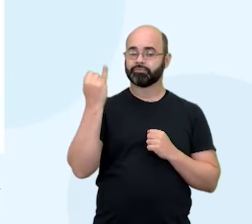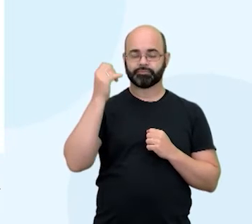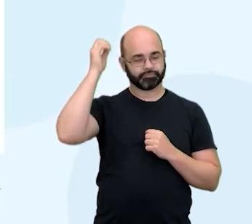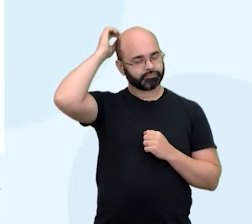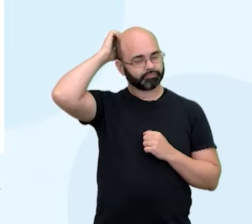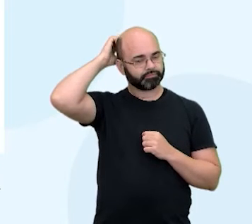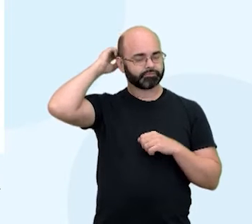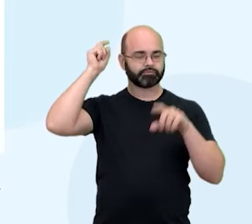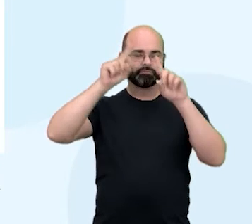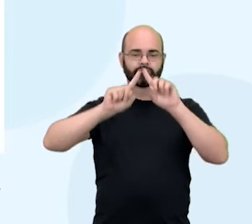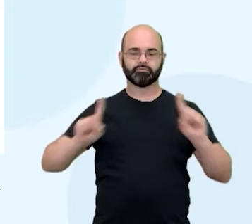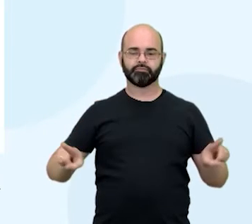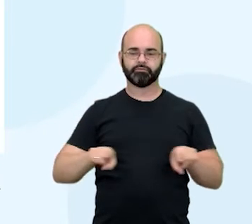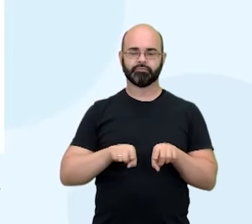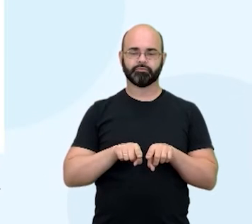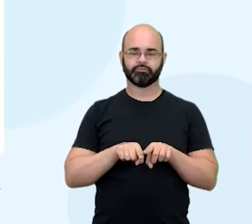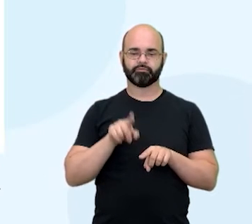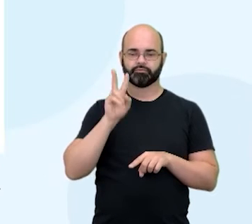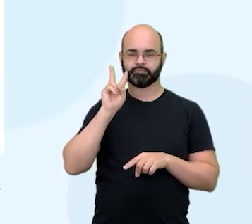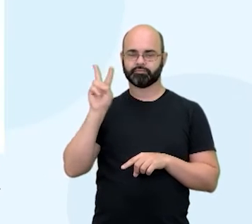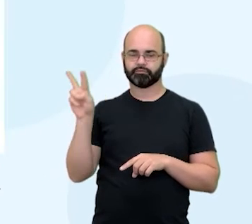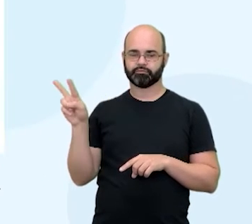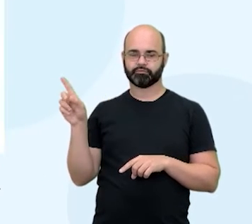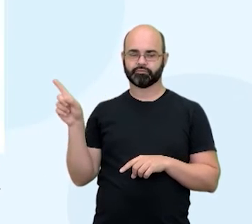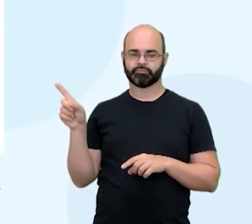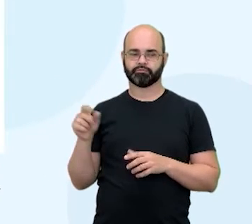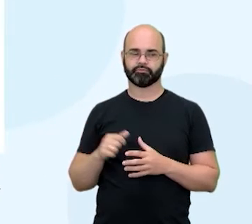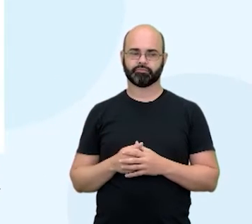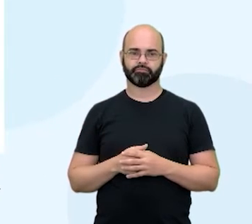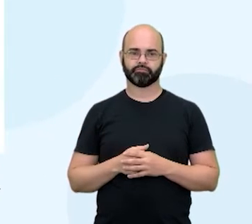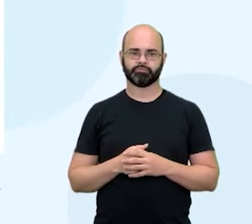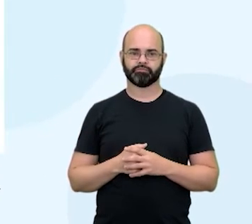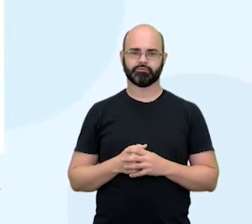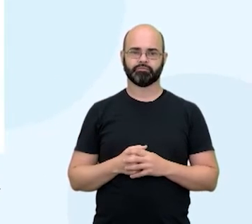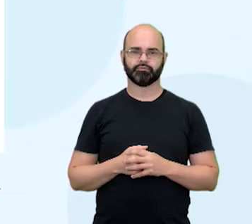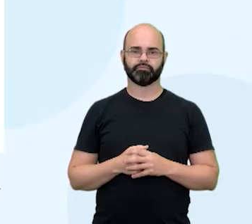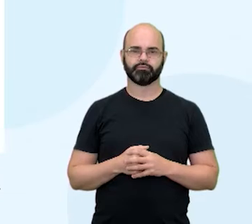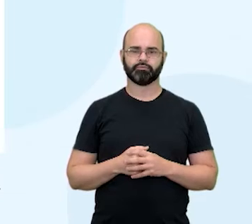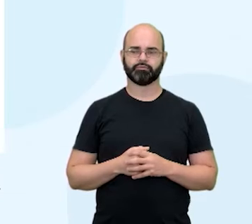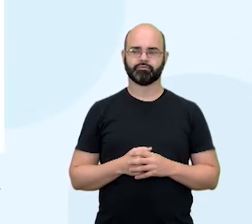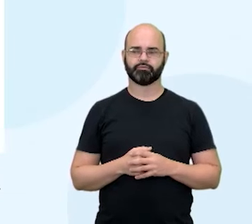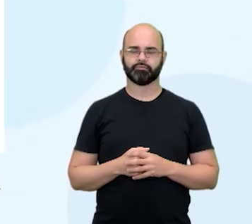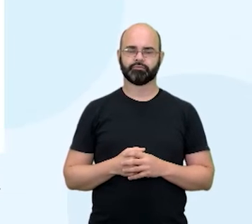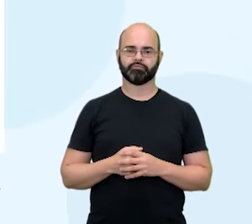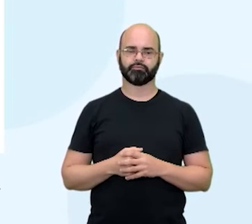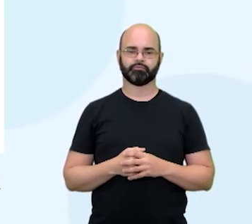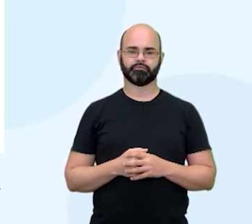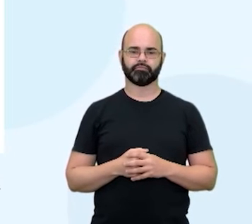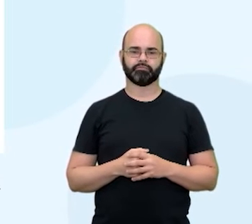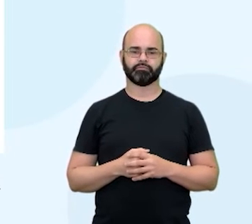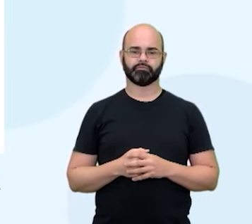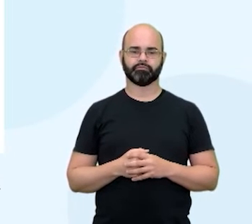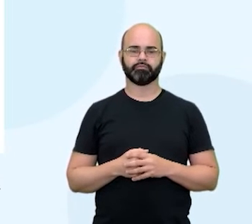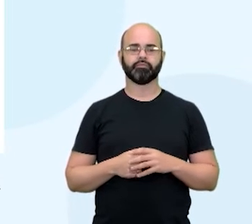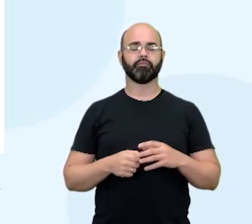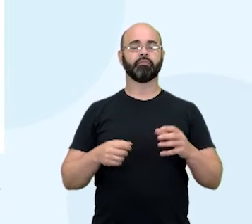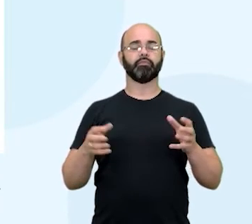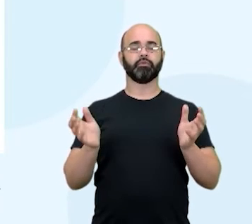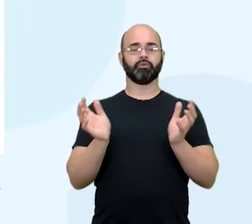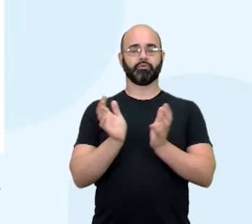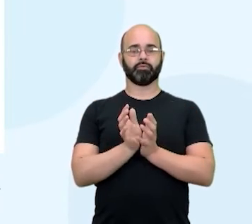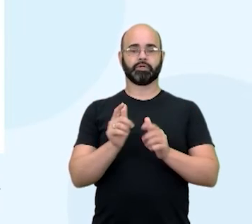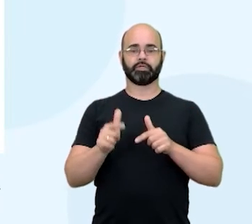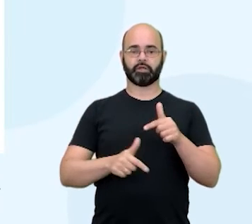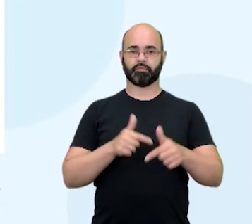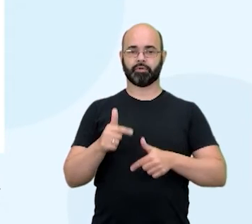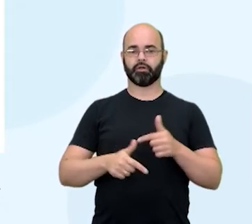tela aí para vocês, né, como época geológica, tá certo? Então tem lá o grupo de trabalho do